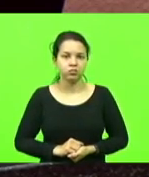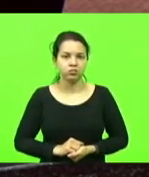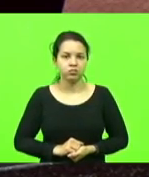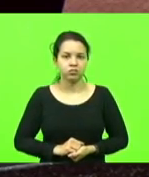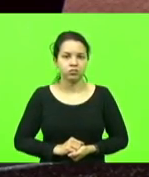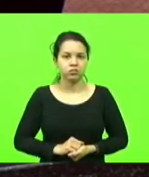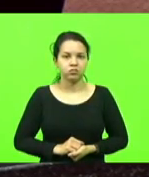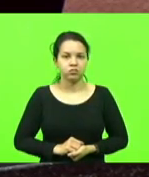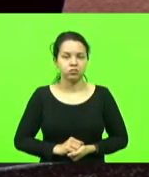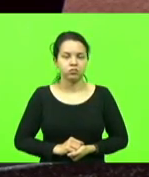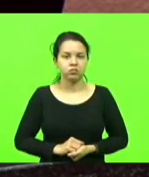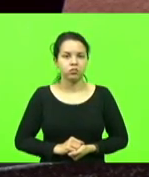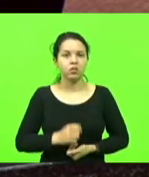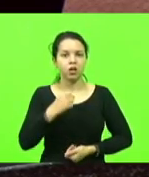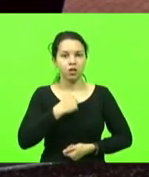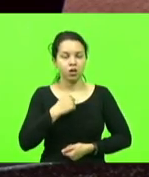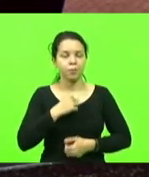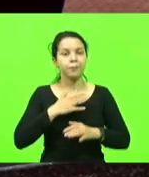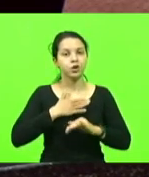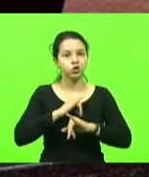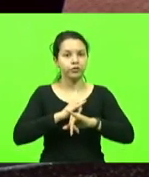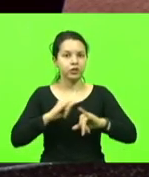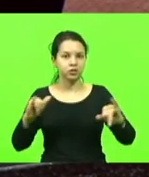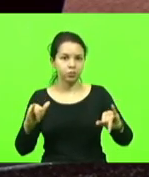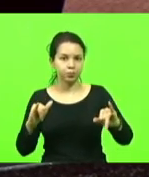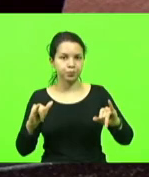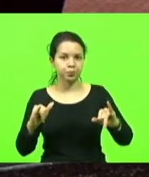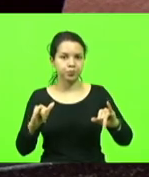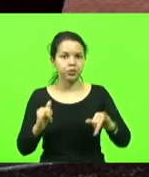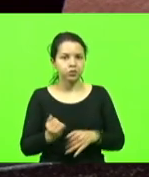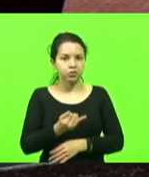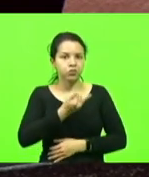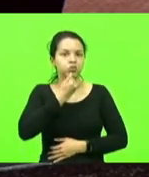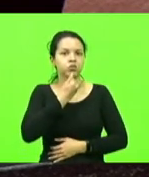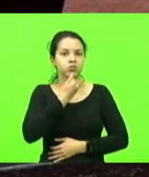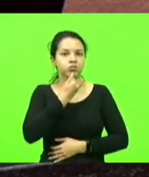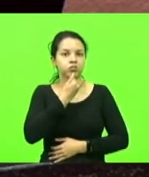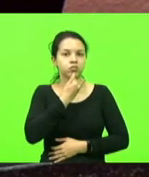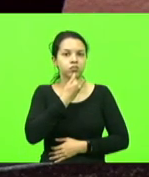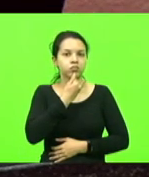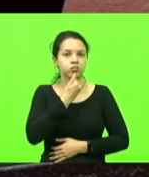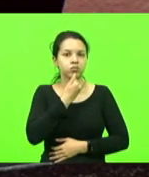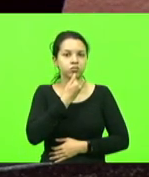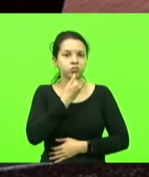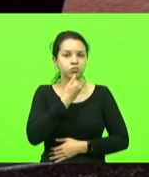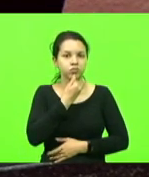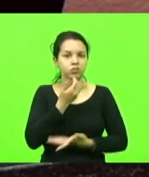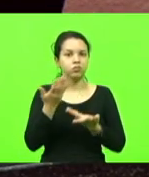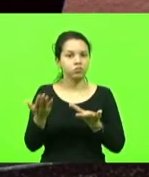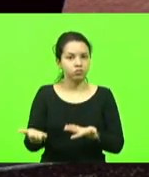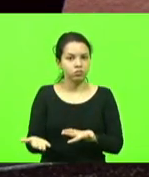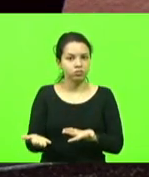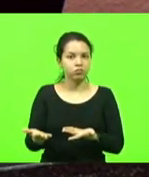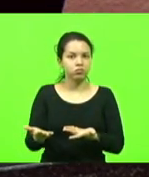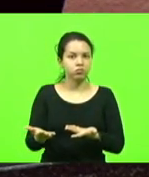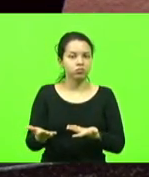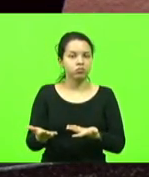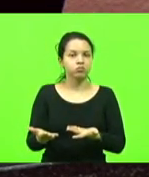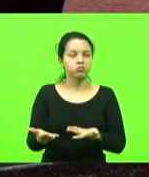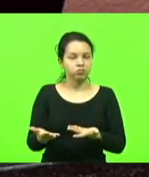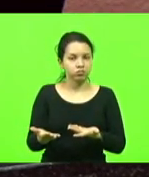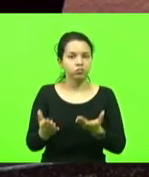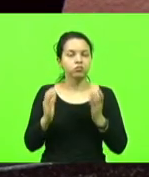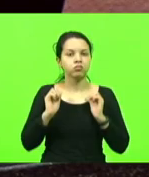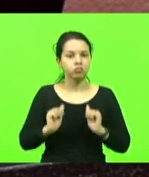vou aqui fazer a minha manifestação, e lamento esse comportamento, essa atitude das